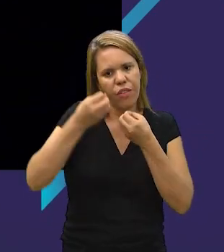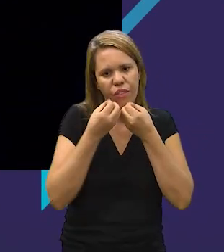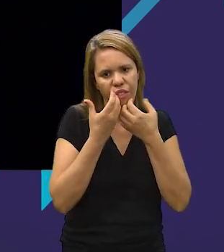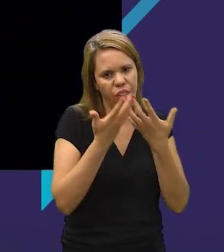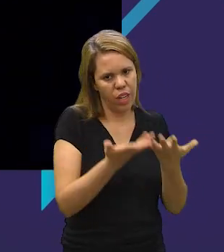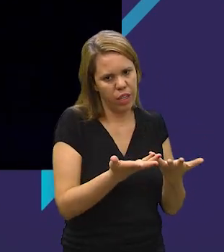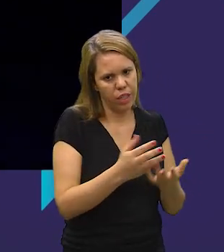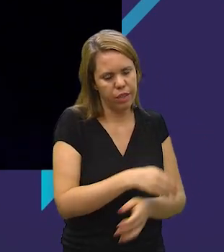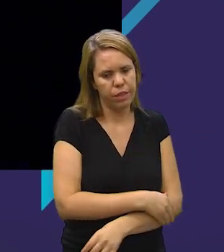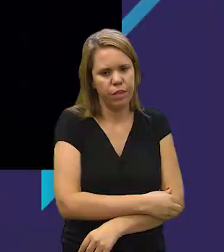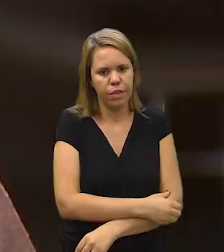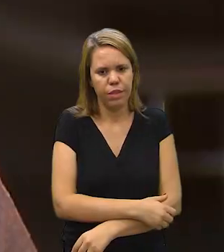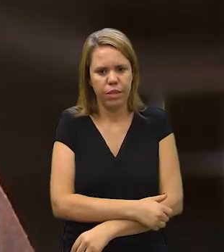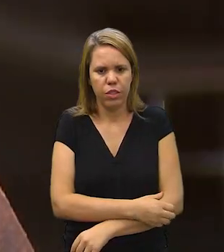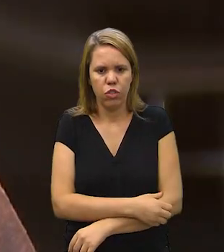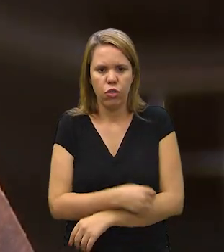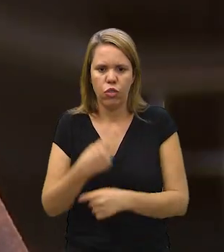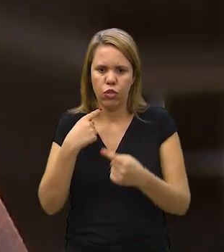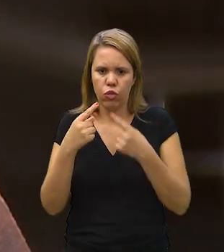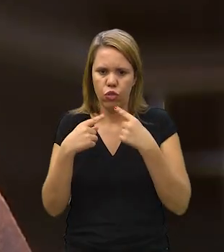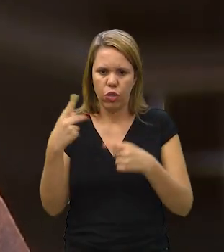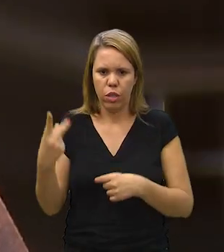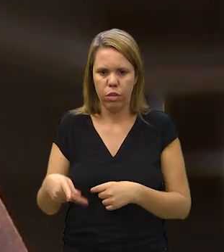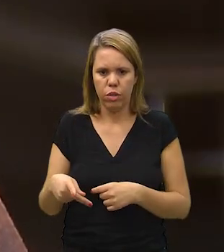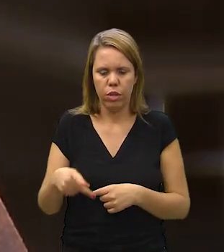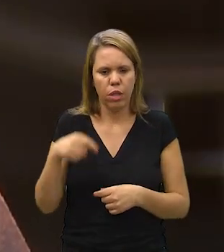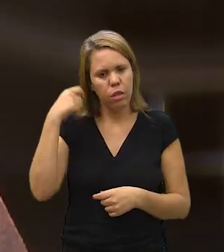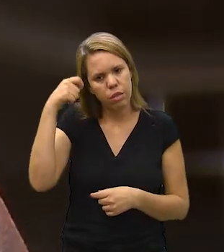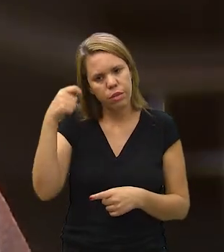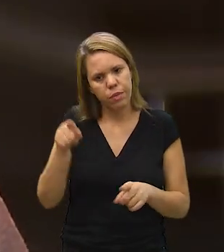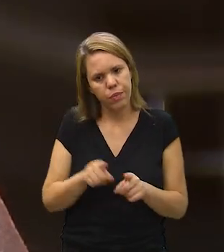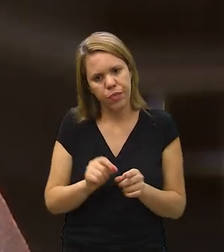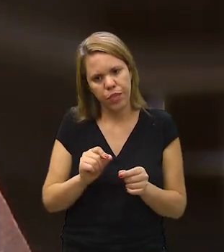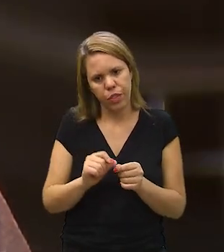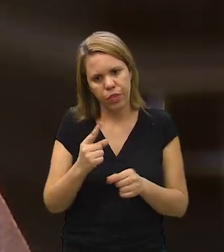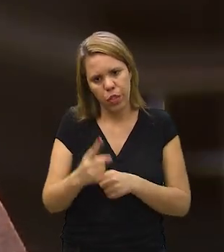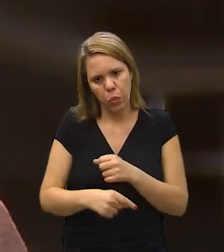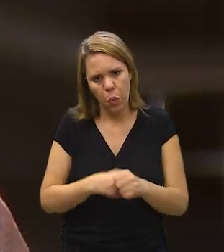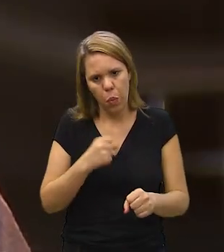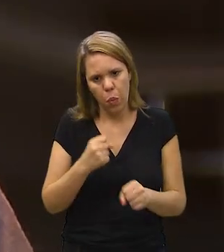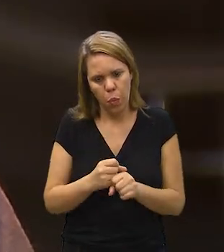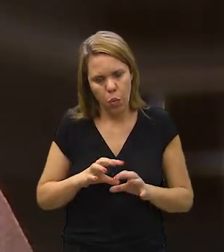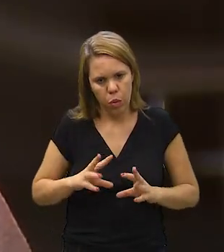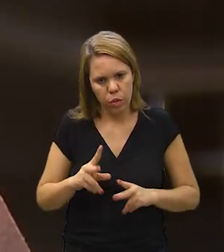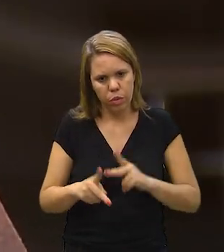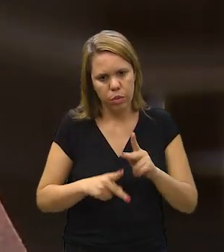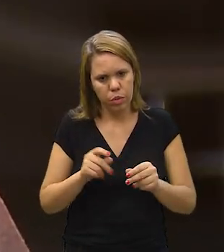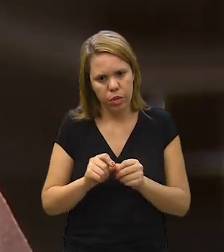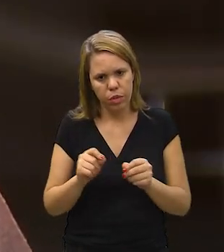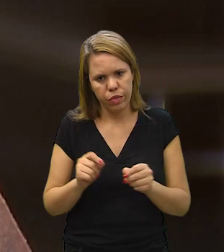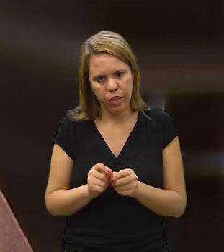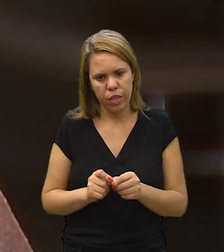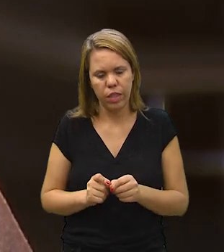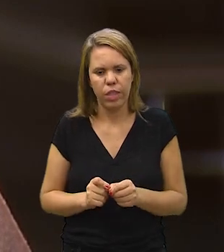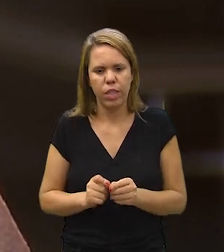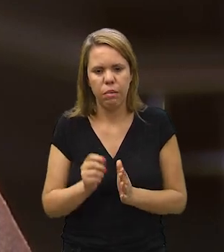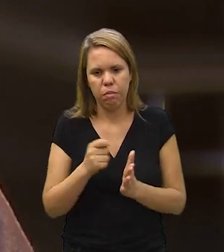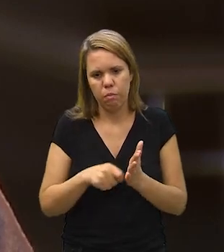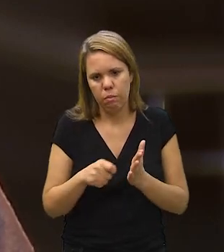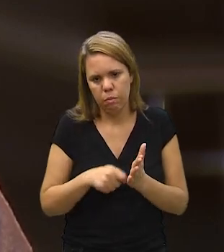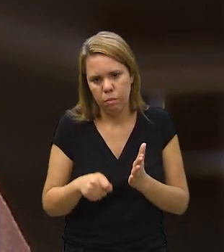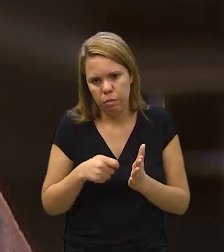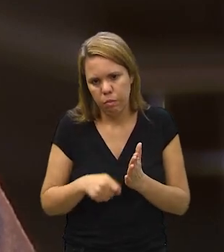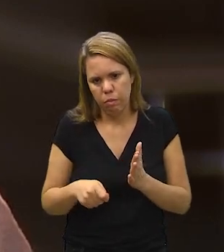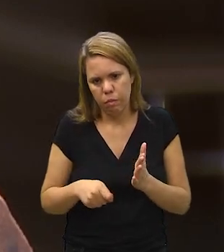também, diálogos deles mesmo. E fazer isso em 1 ano, junto com toda a produção, tem que fazer o casting.